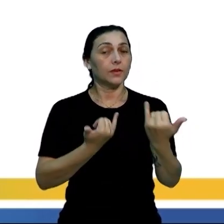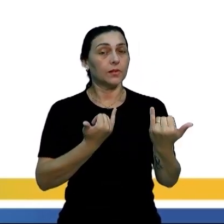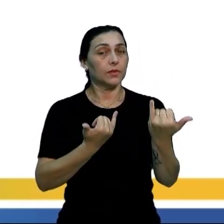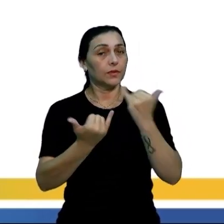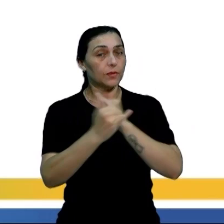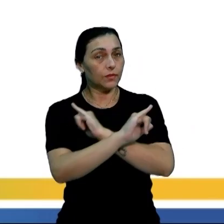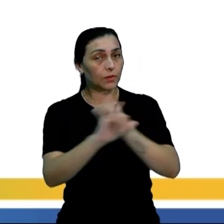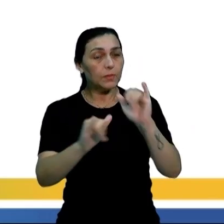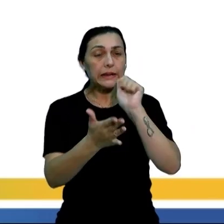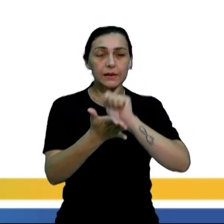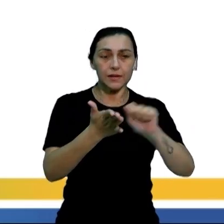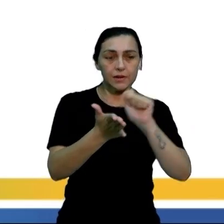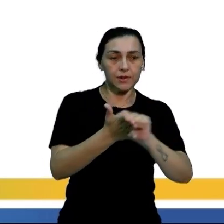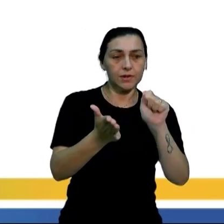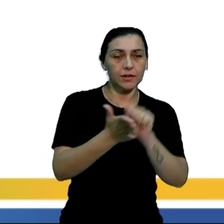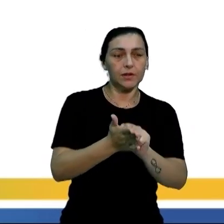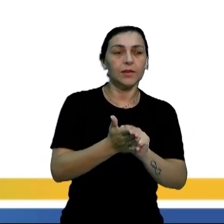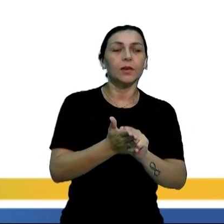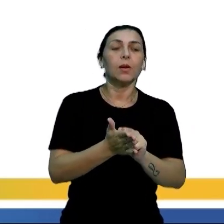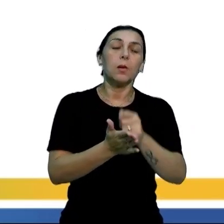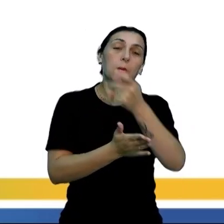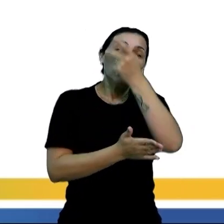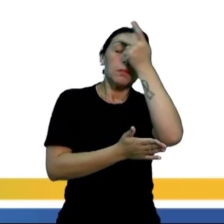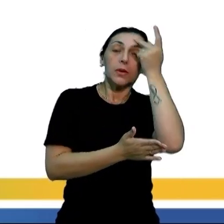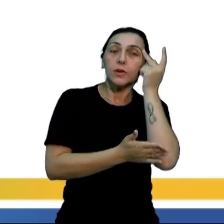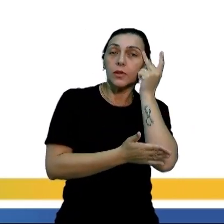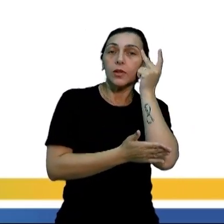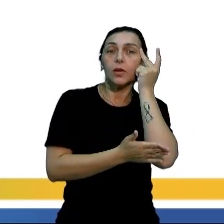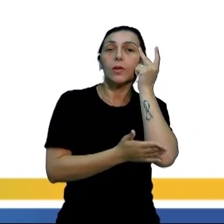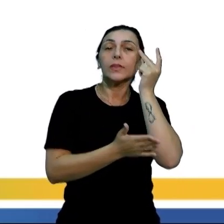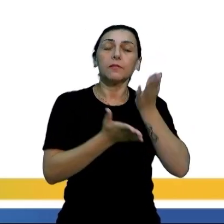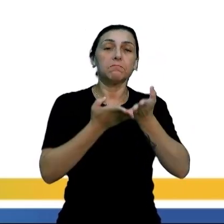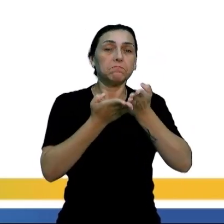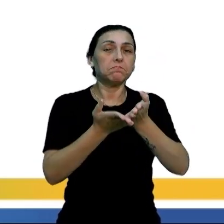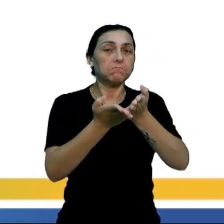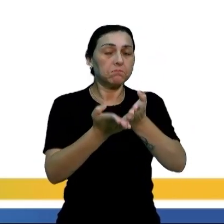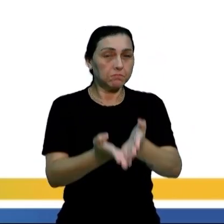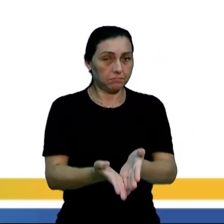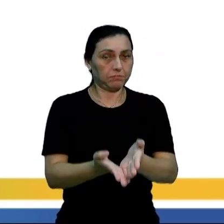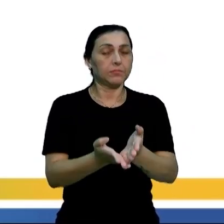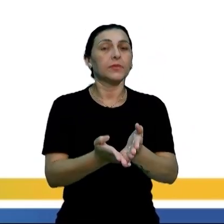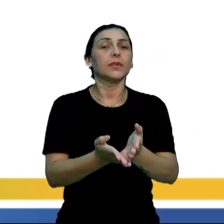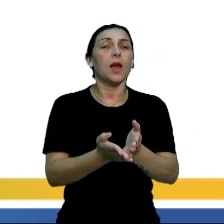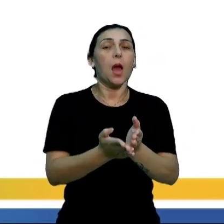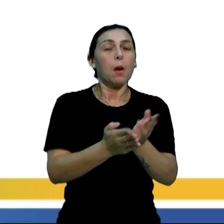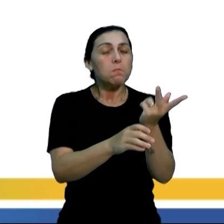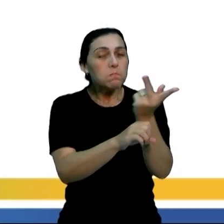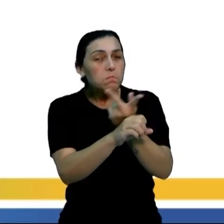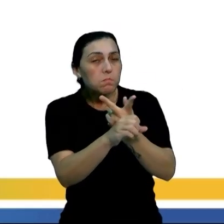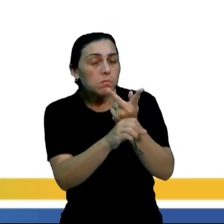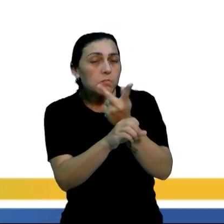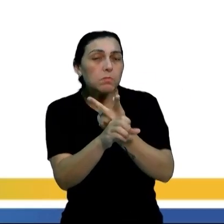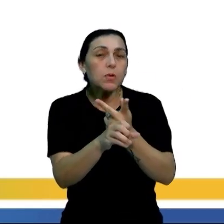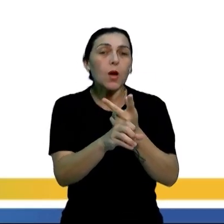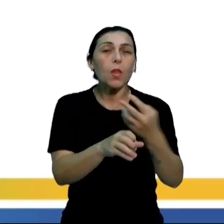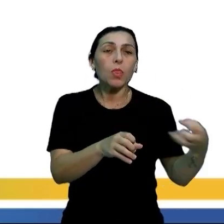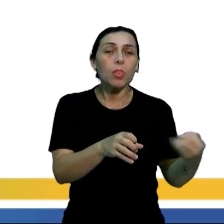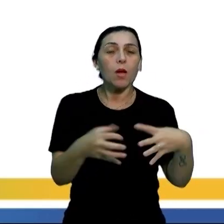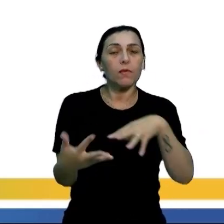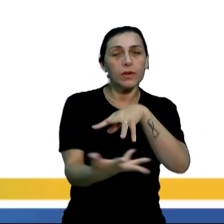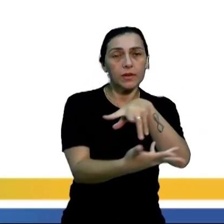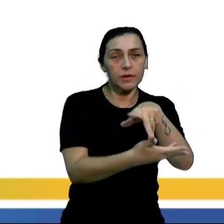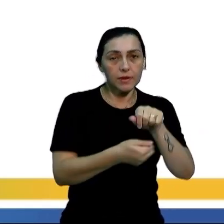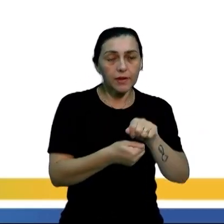de informação escritas por leigos viajantes que desbravavam a colônia, foram